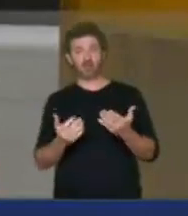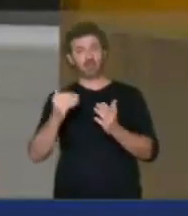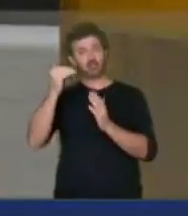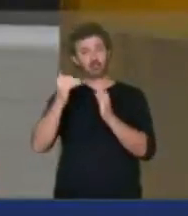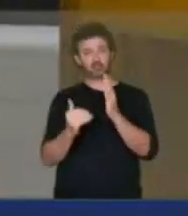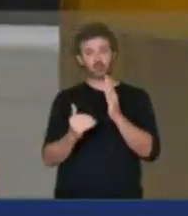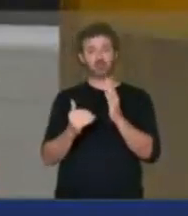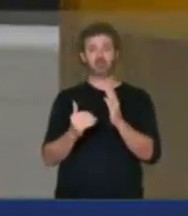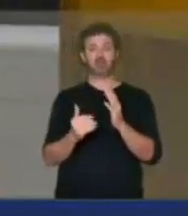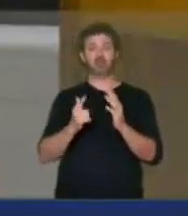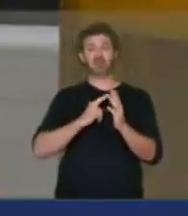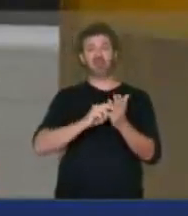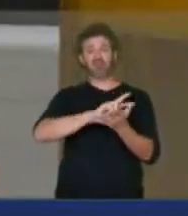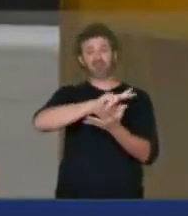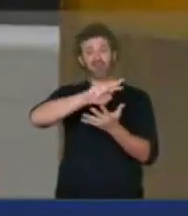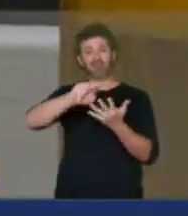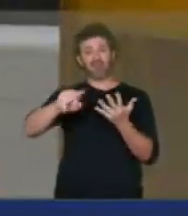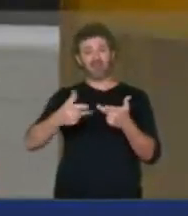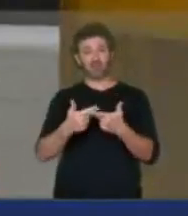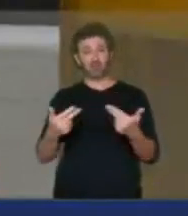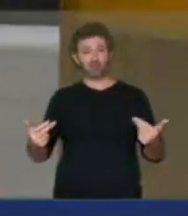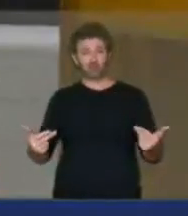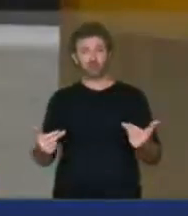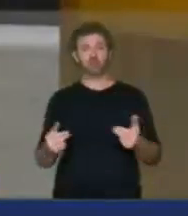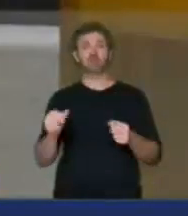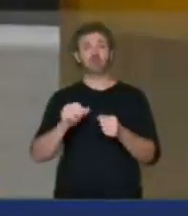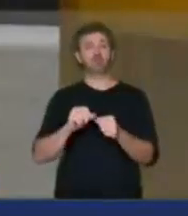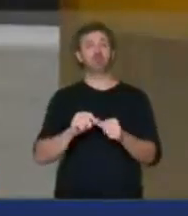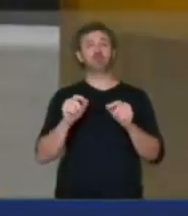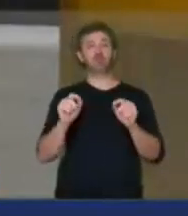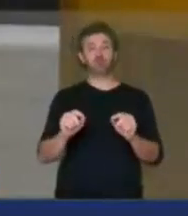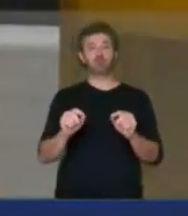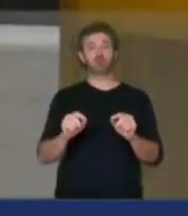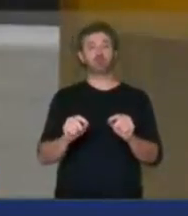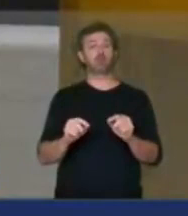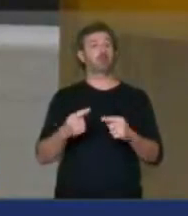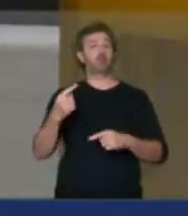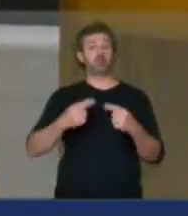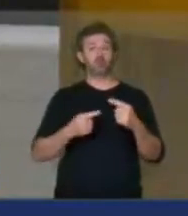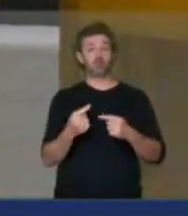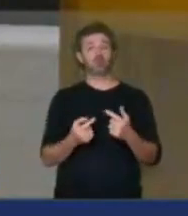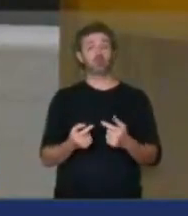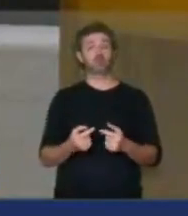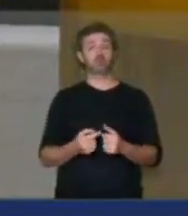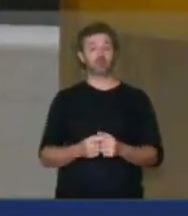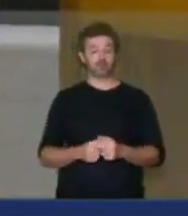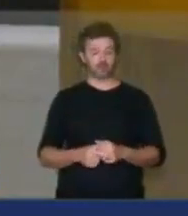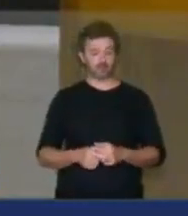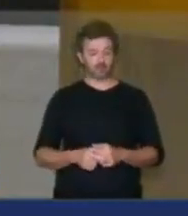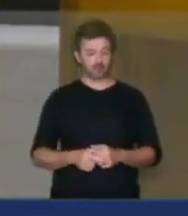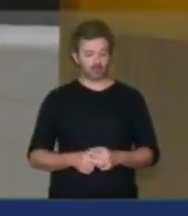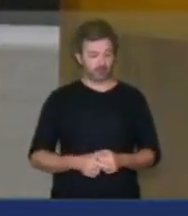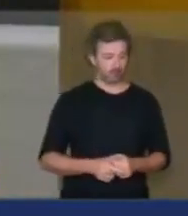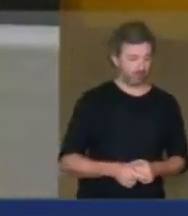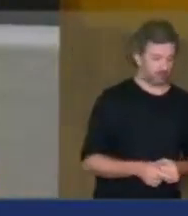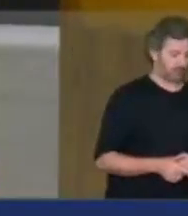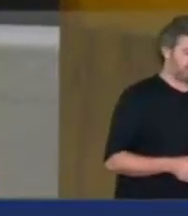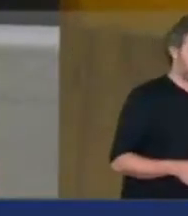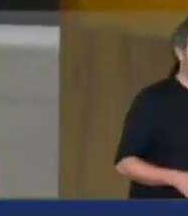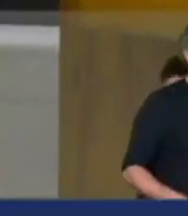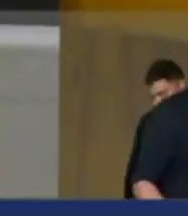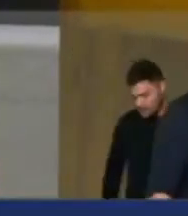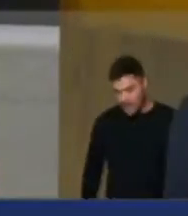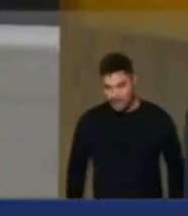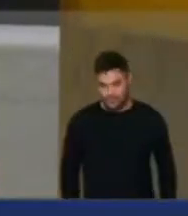automobilística. Nós temos inúmeros fatores que fazem com que, nesse momento, a política contracíclica, uma política de